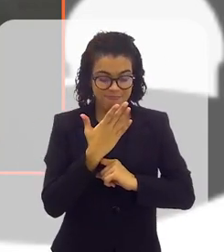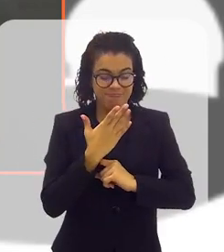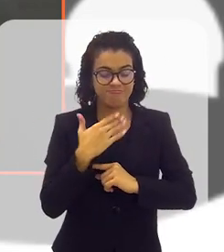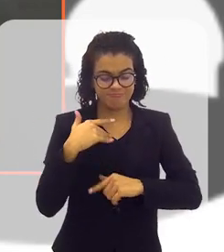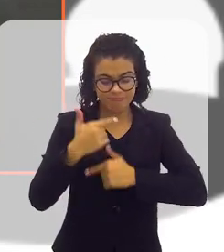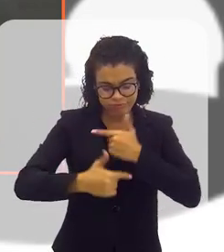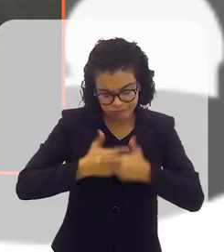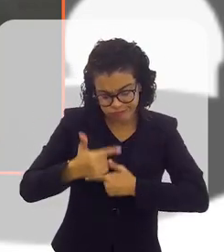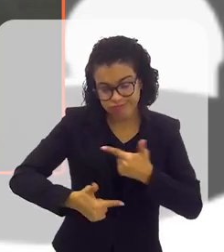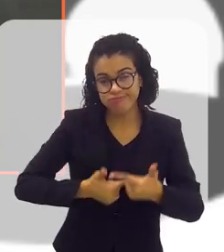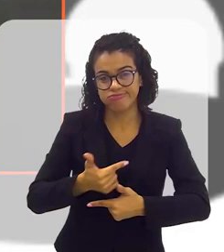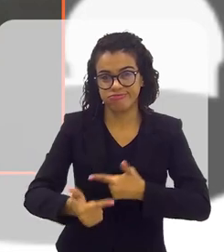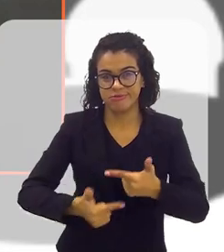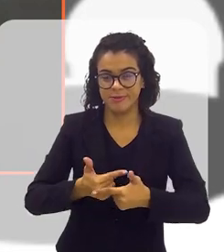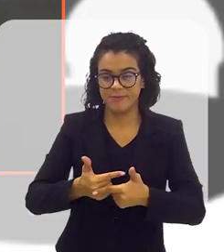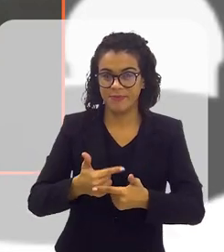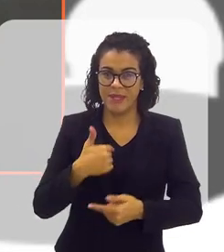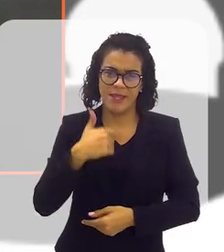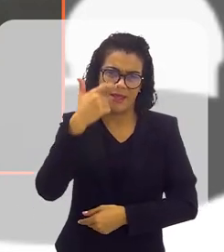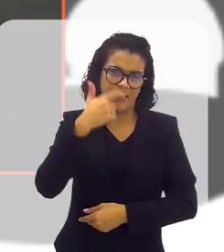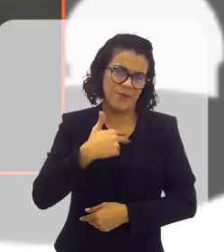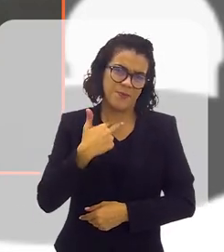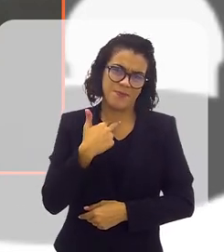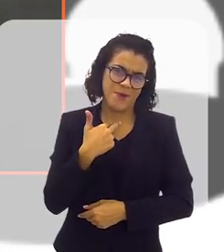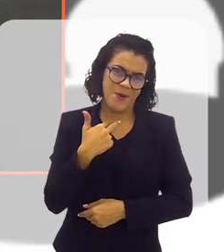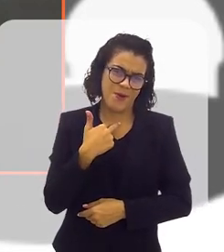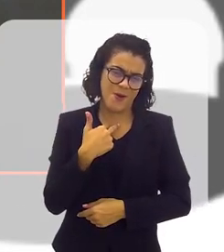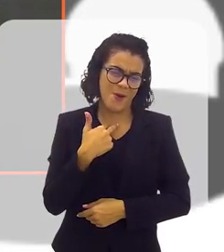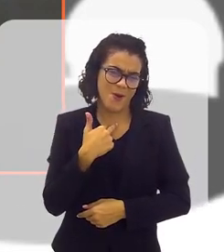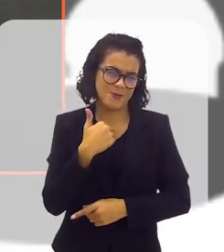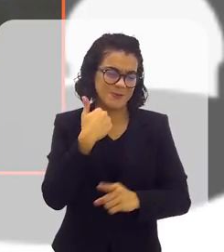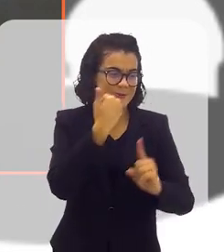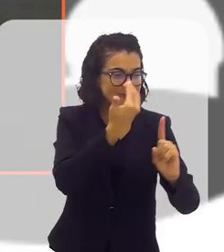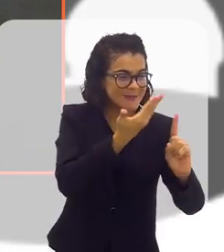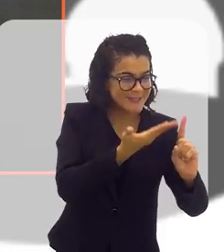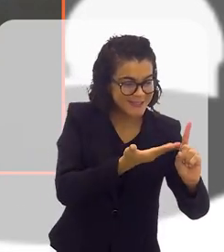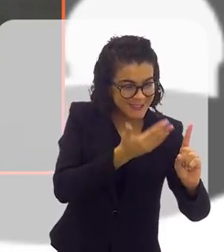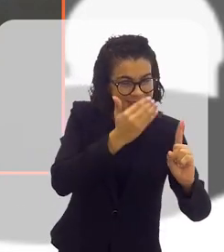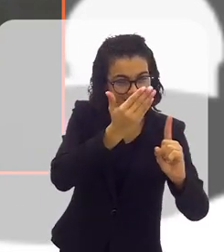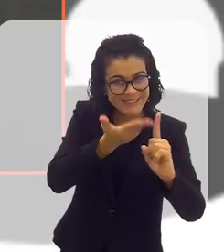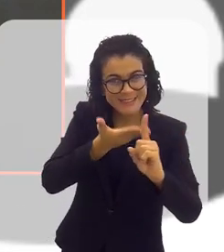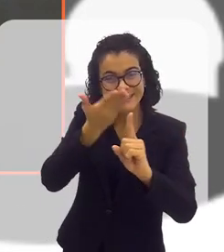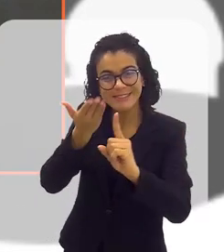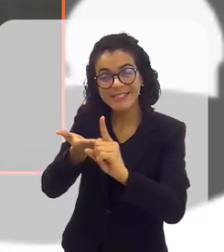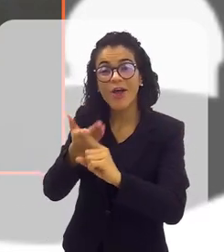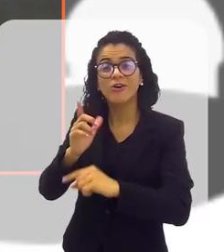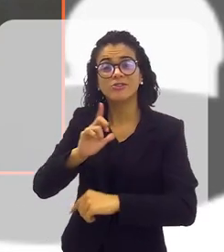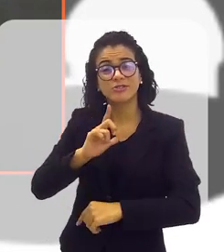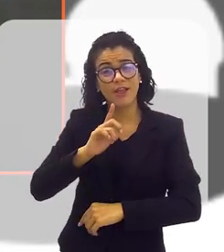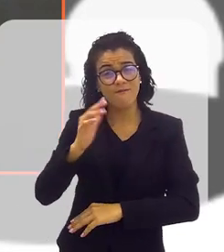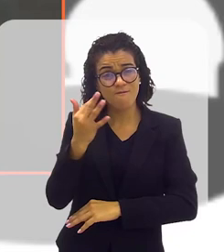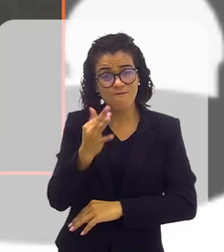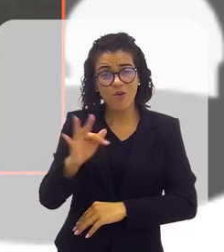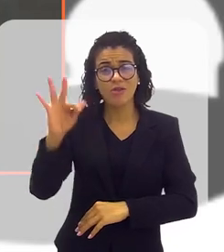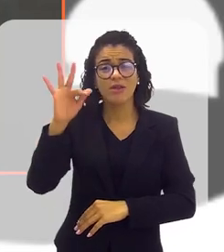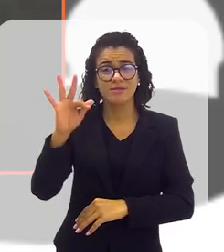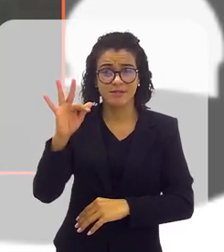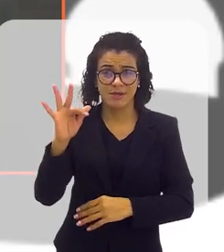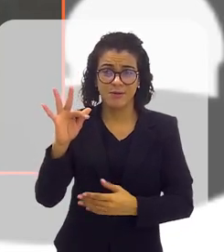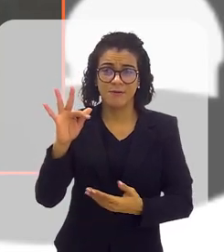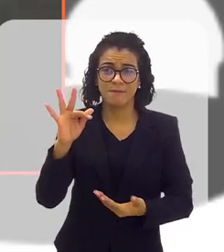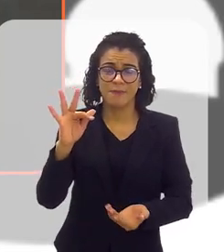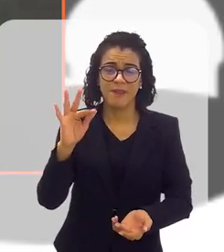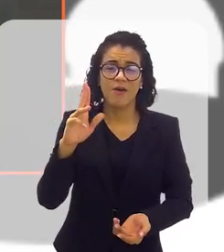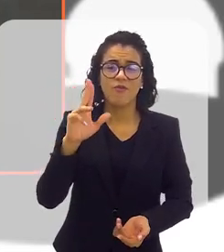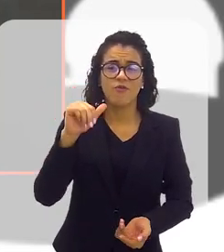além delas próprias. E eu não posso deixar de reconhecer que hoje existem fundações como a The